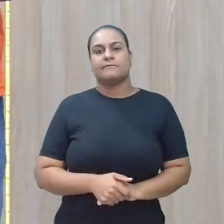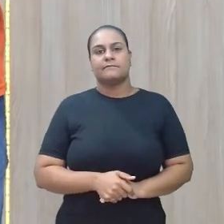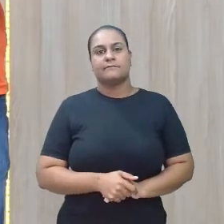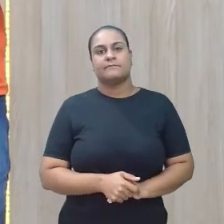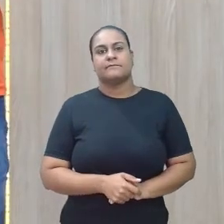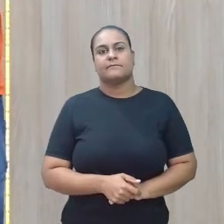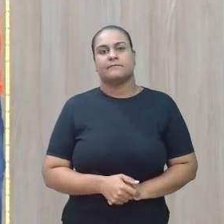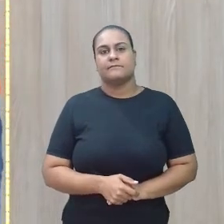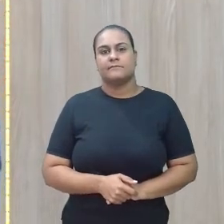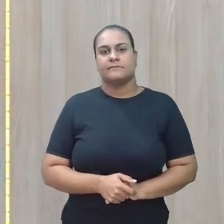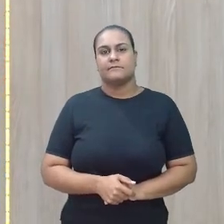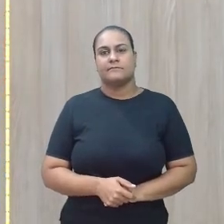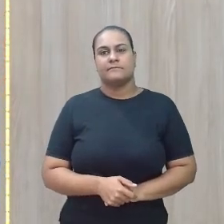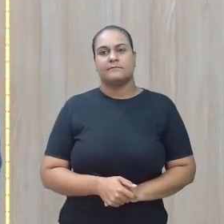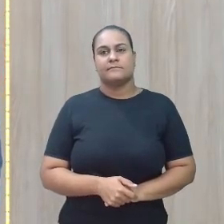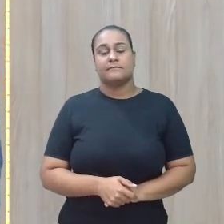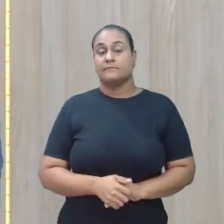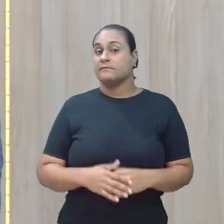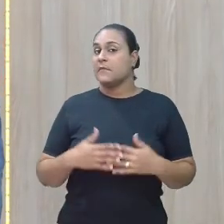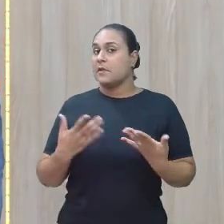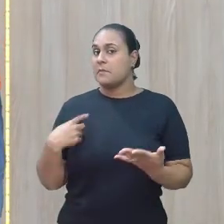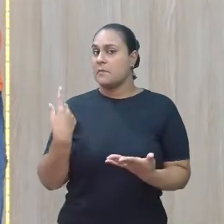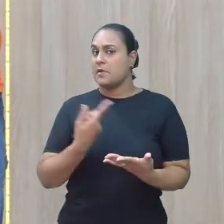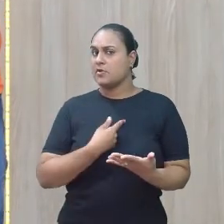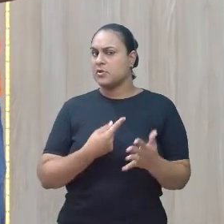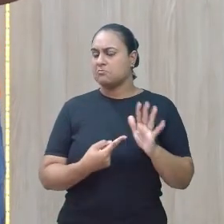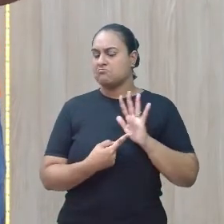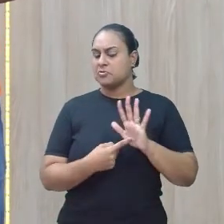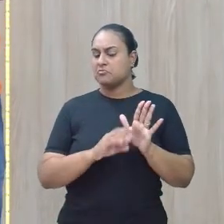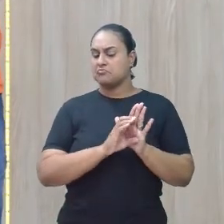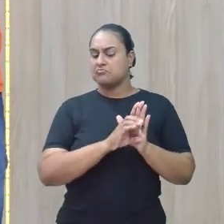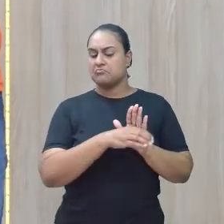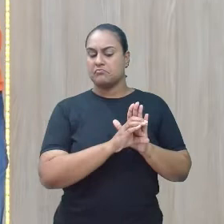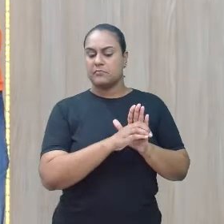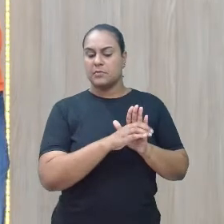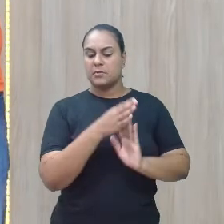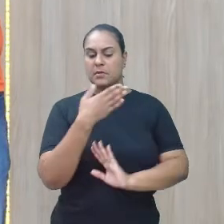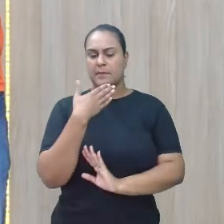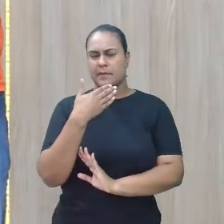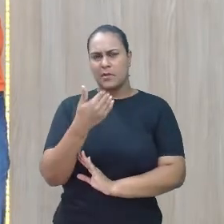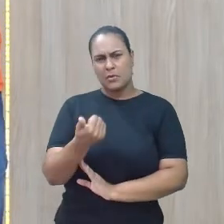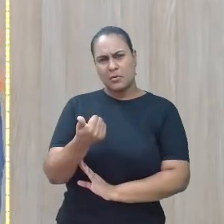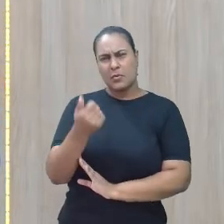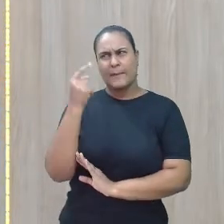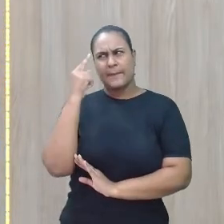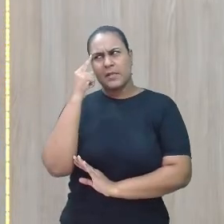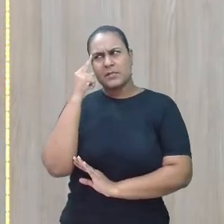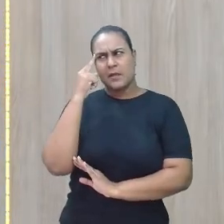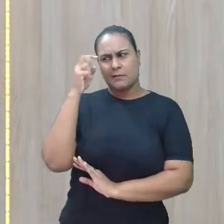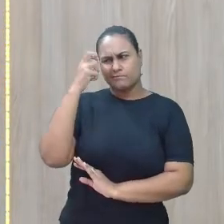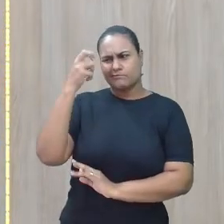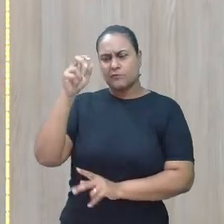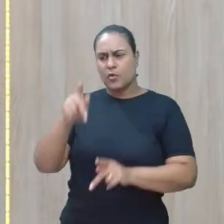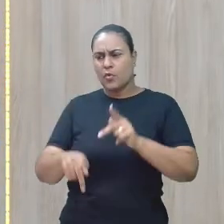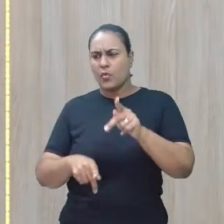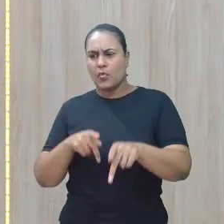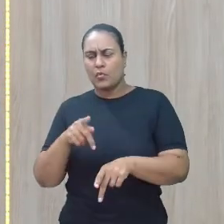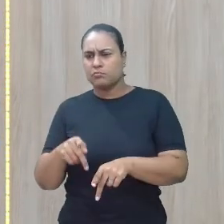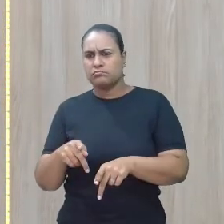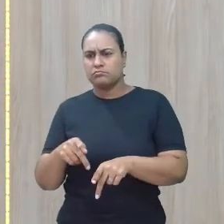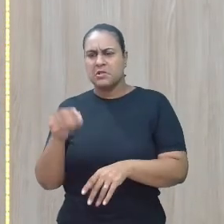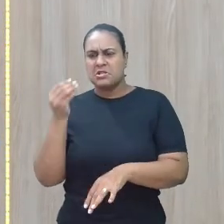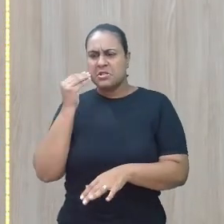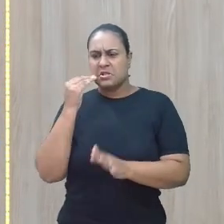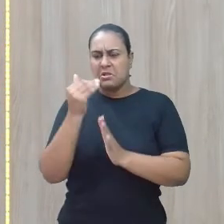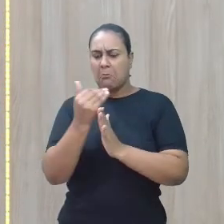bom? Então, mas para a gente trazer um conceito melhor, para a gente pensar essa ideia de cultura popular sem tentar